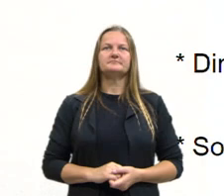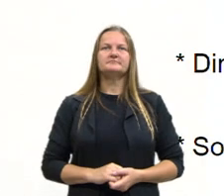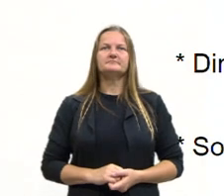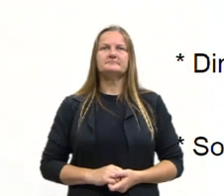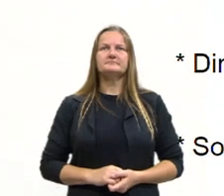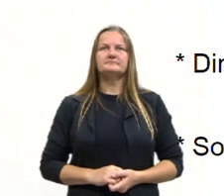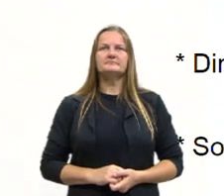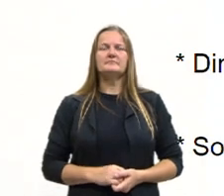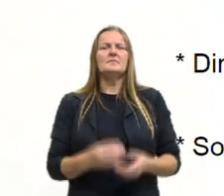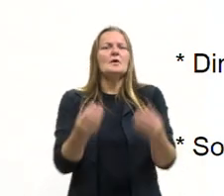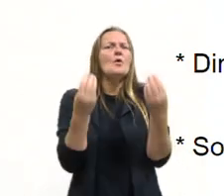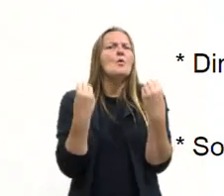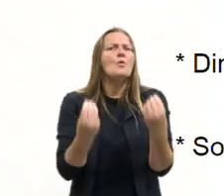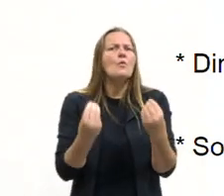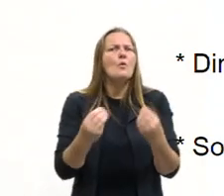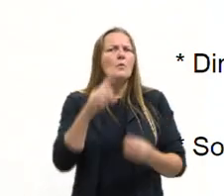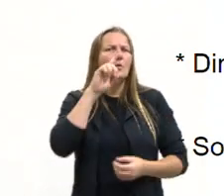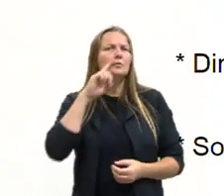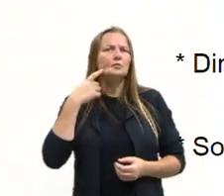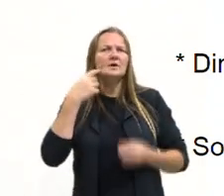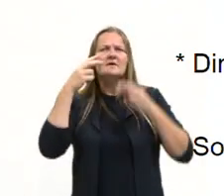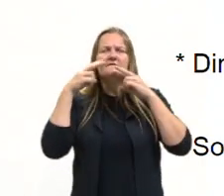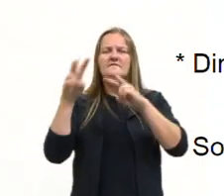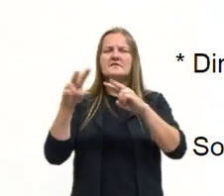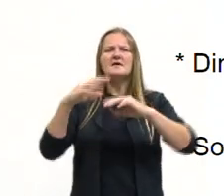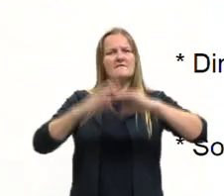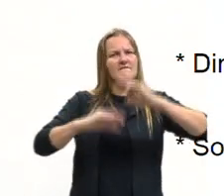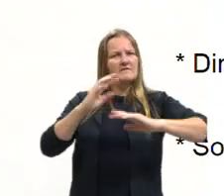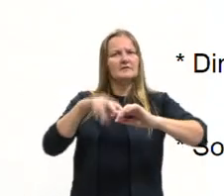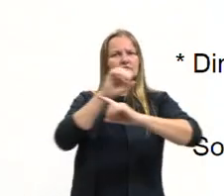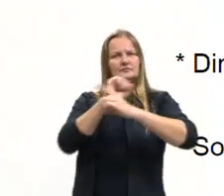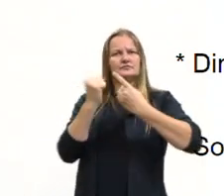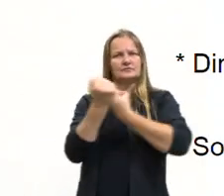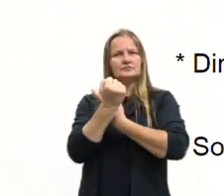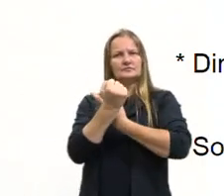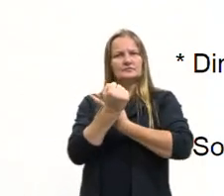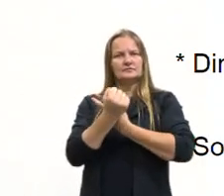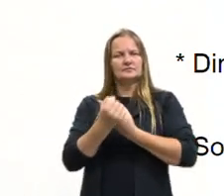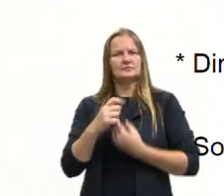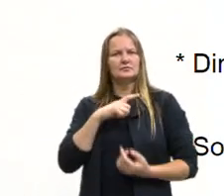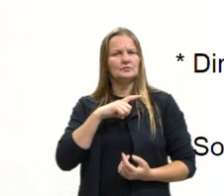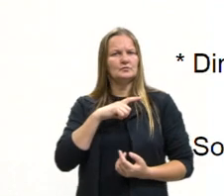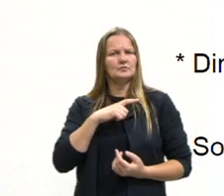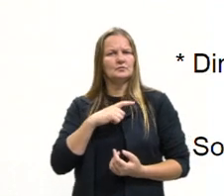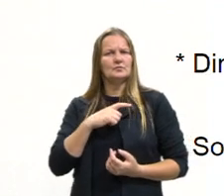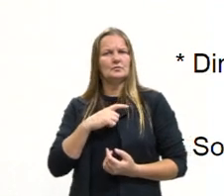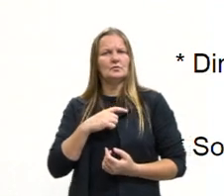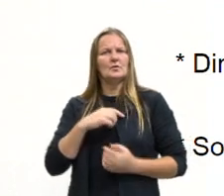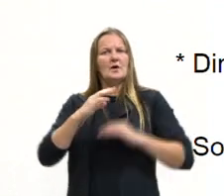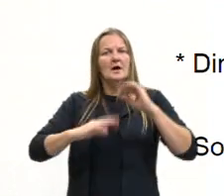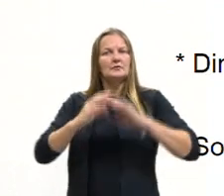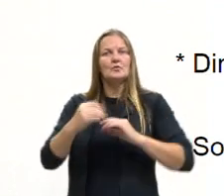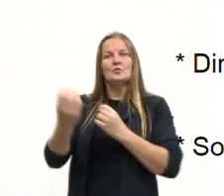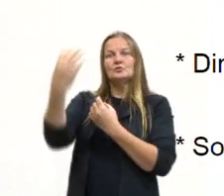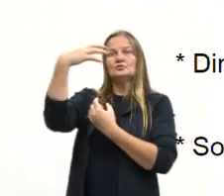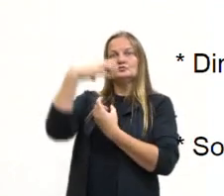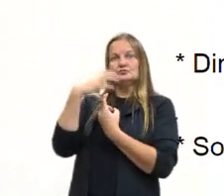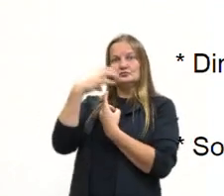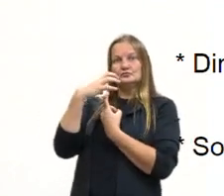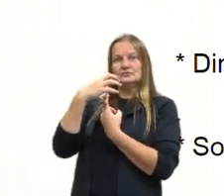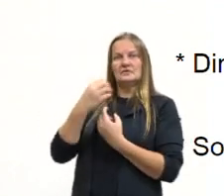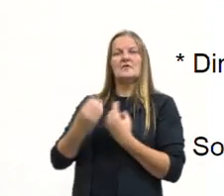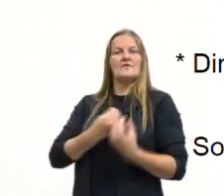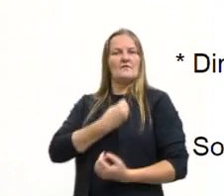e é de que forma que o Duca envia então que esses fatos sociais eles eles atuam sobre